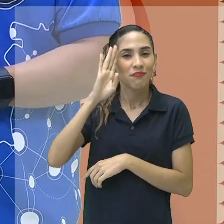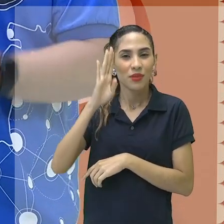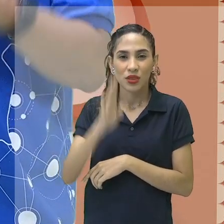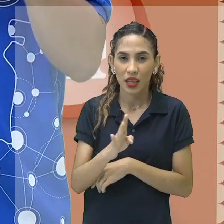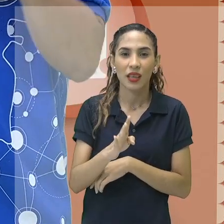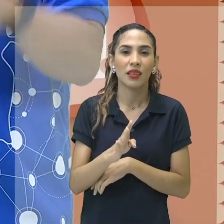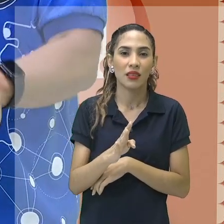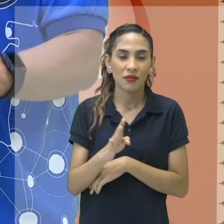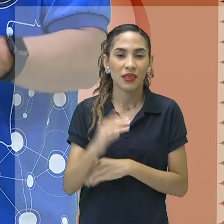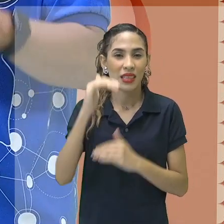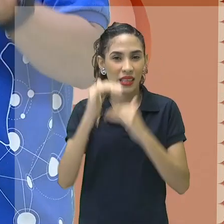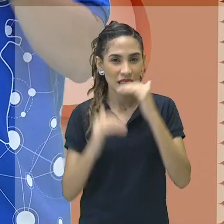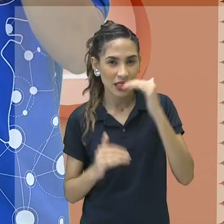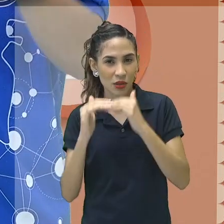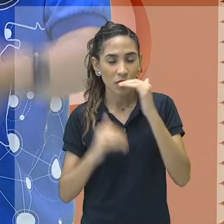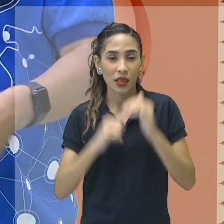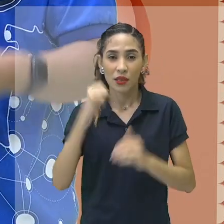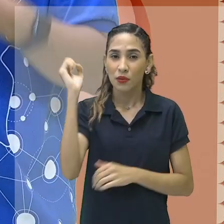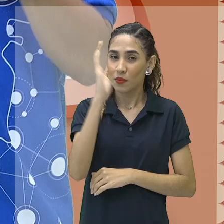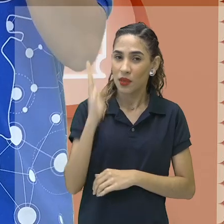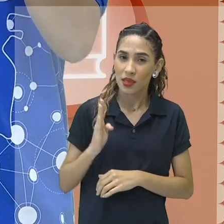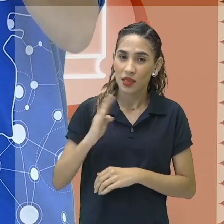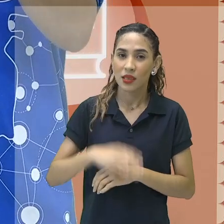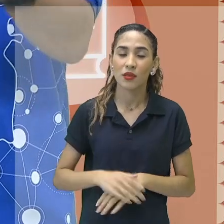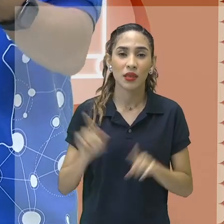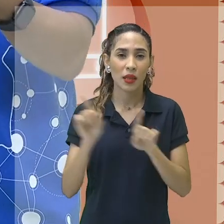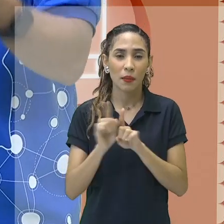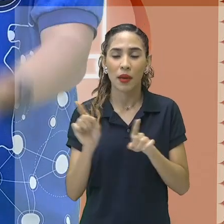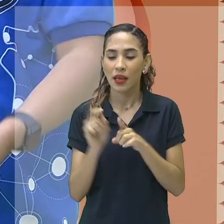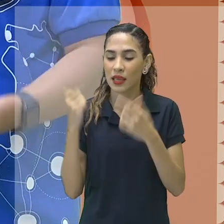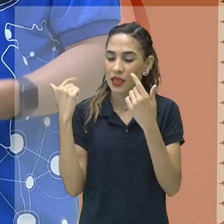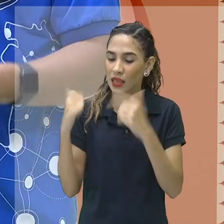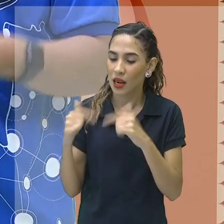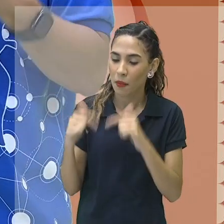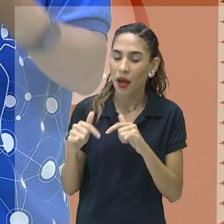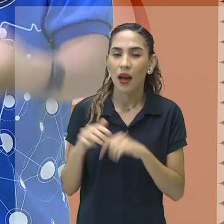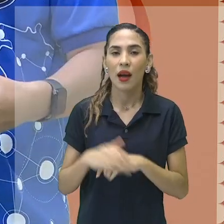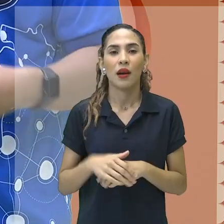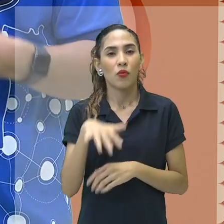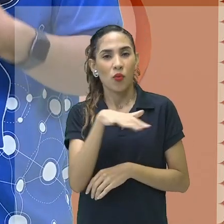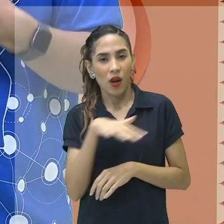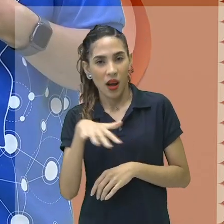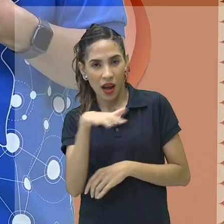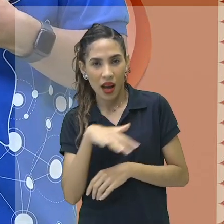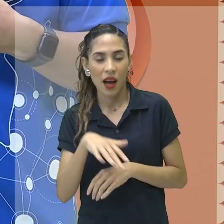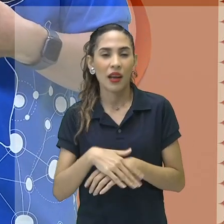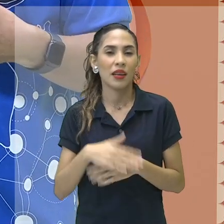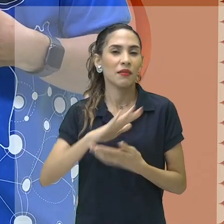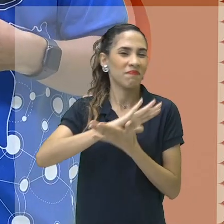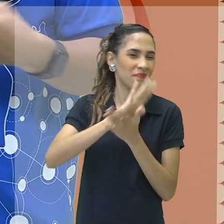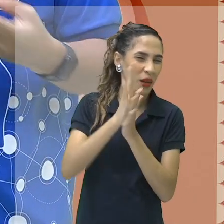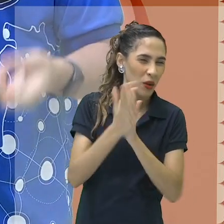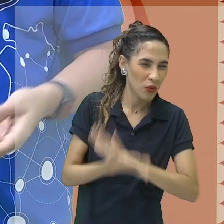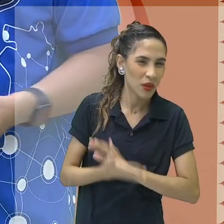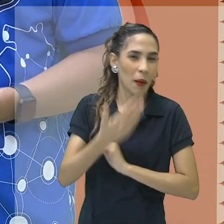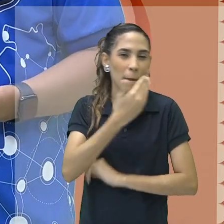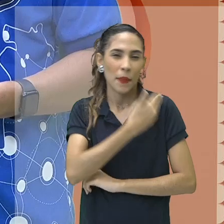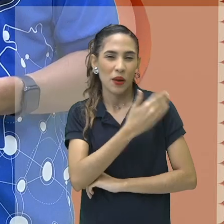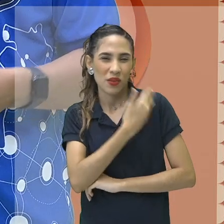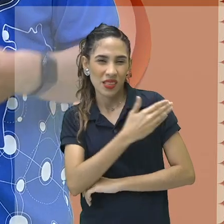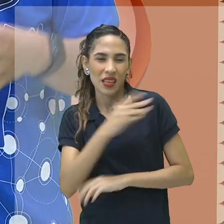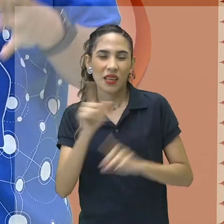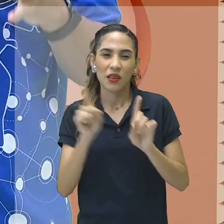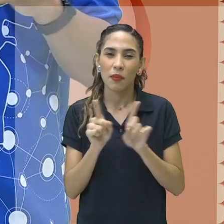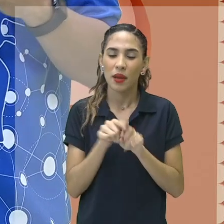questão da desigualdade no Brasil, sobre o emprego, sobre a questão regional, né, de preconceito de regiões